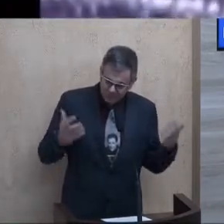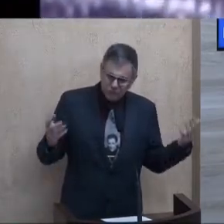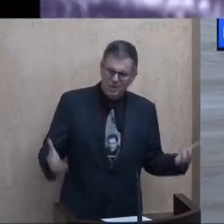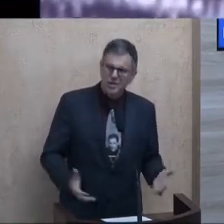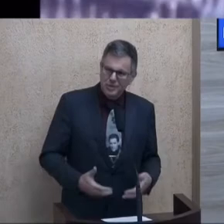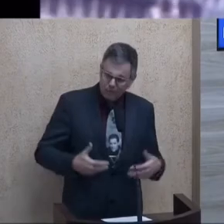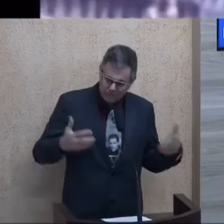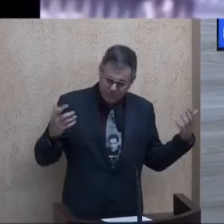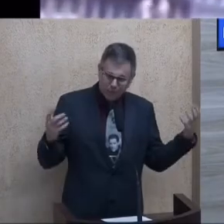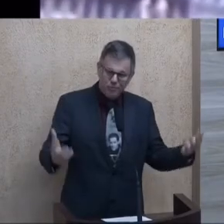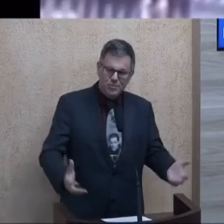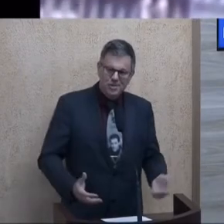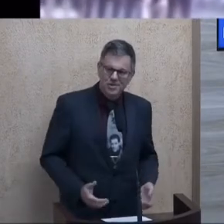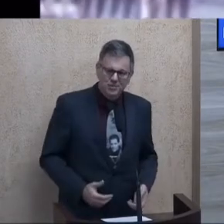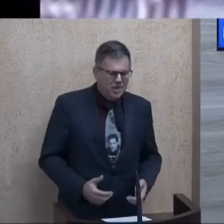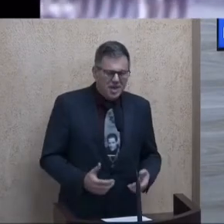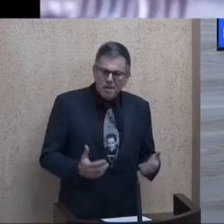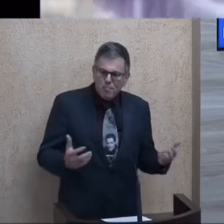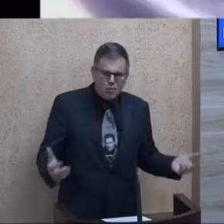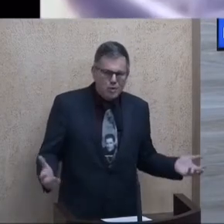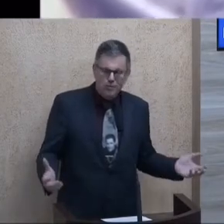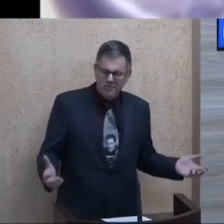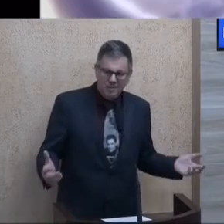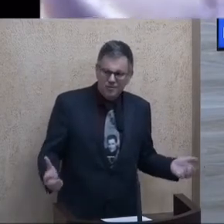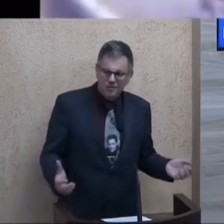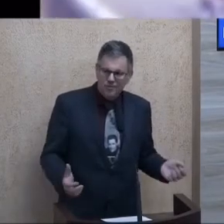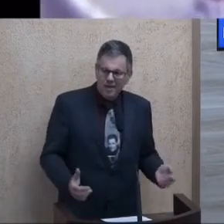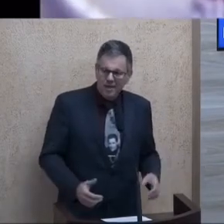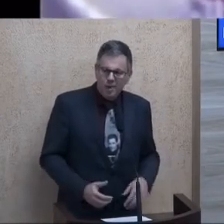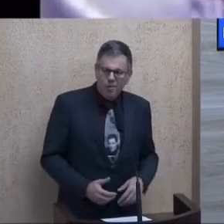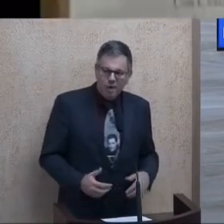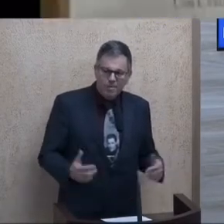fosse sucinto, que fosse objetivo. É muito